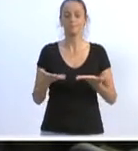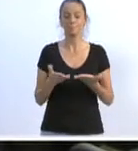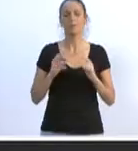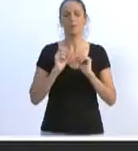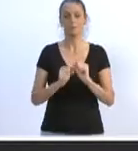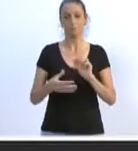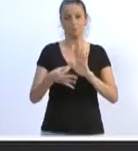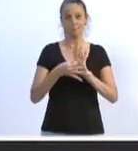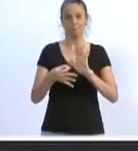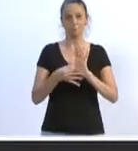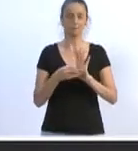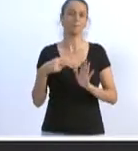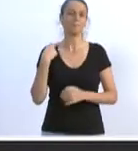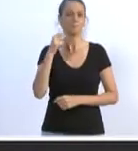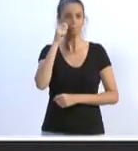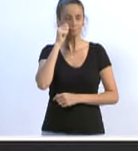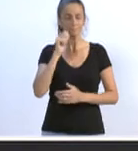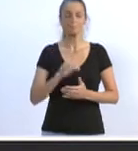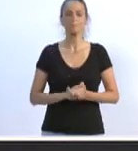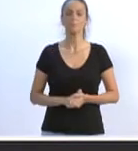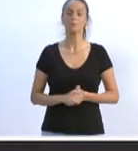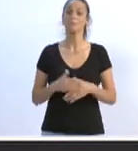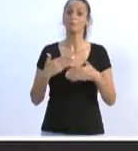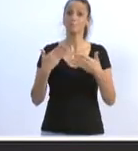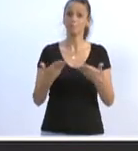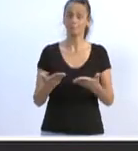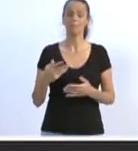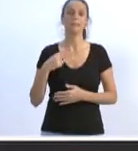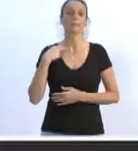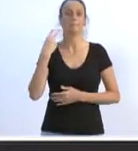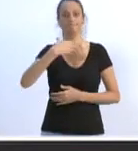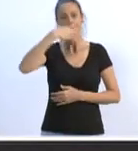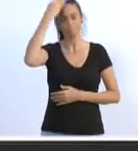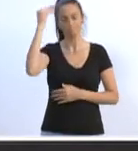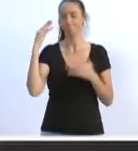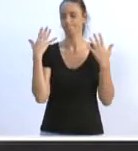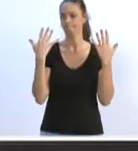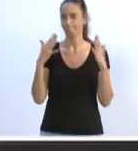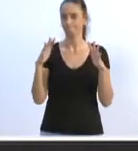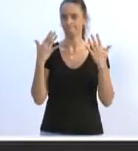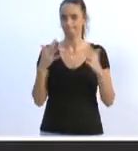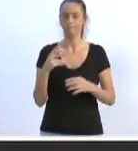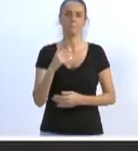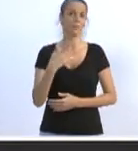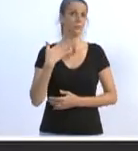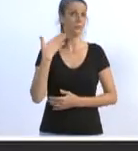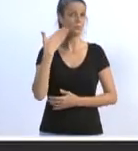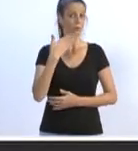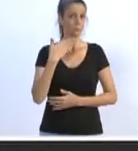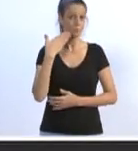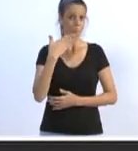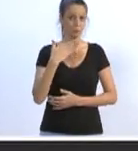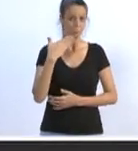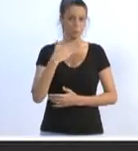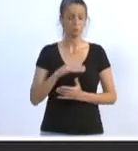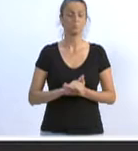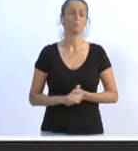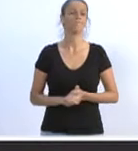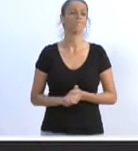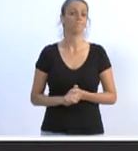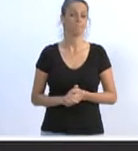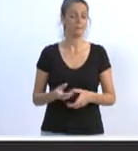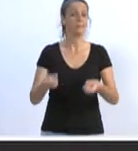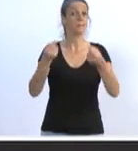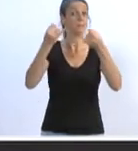vereador matias é cavar organizar vossa excelência pelo discurso de uma situação que é bem